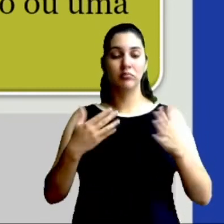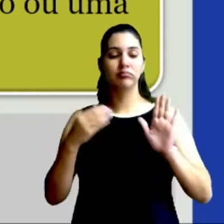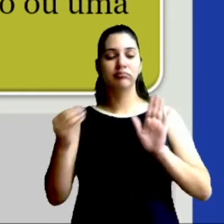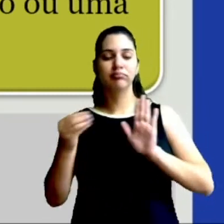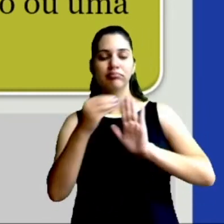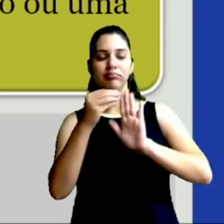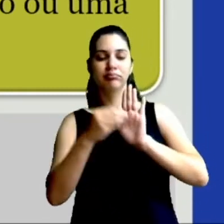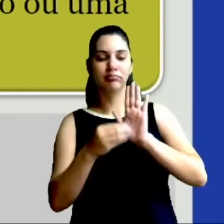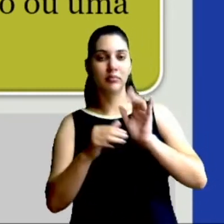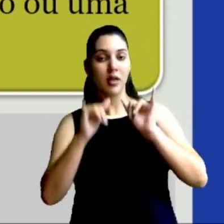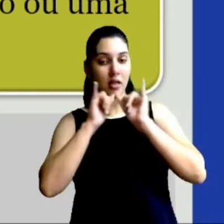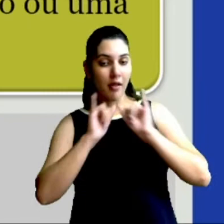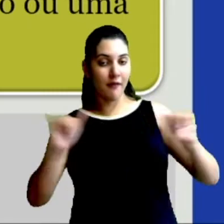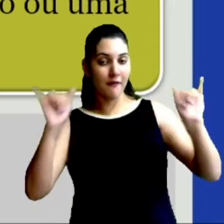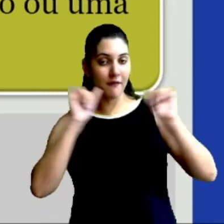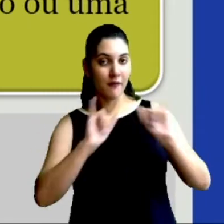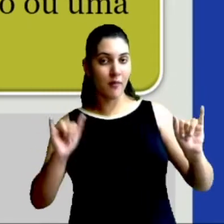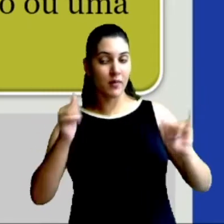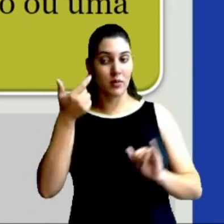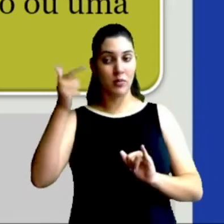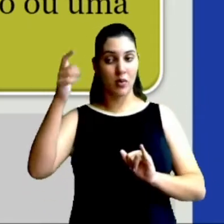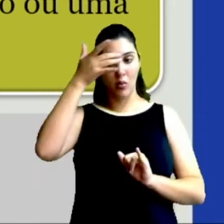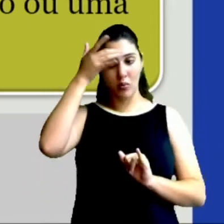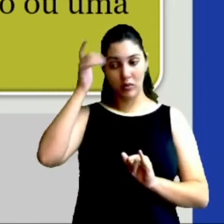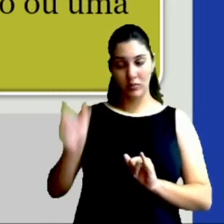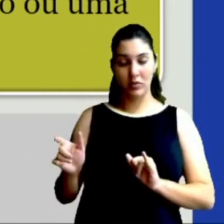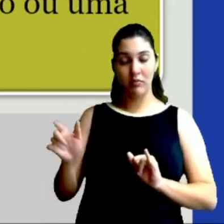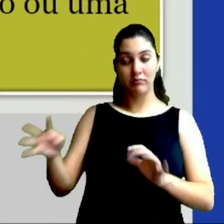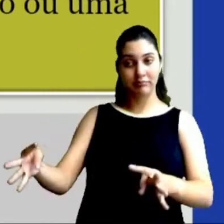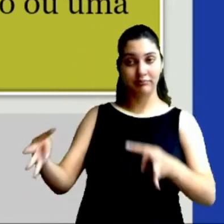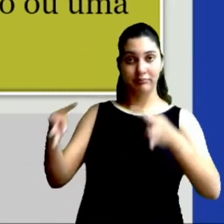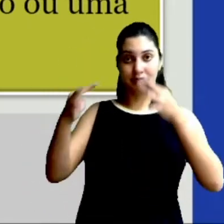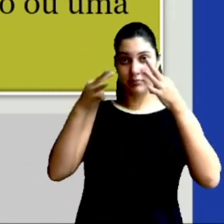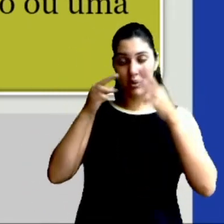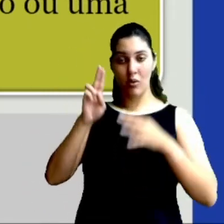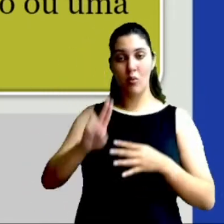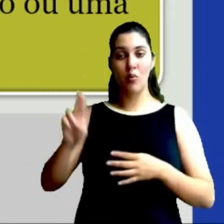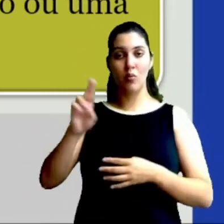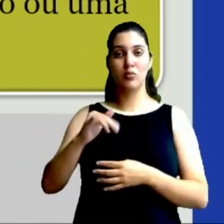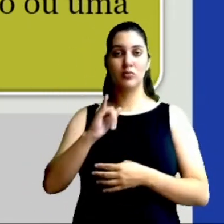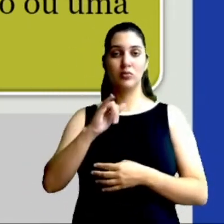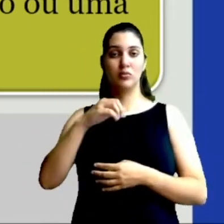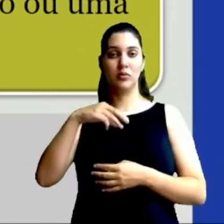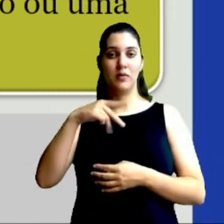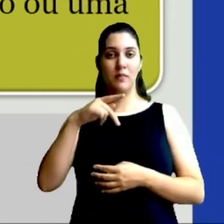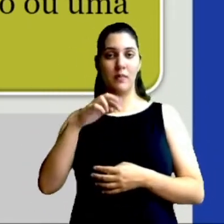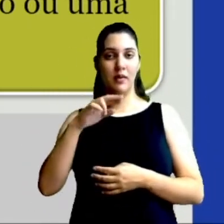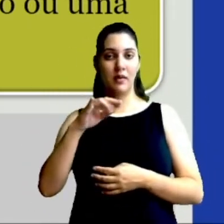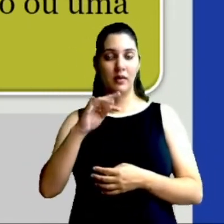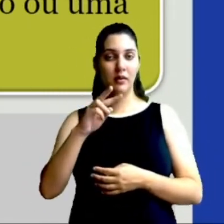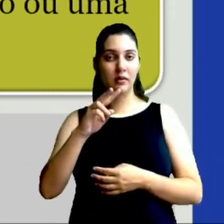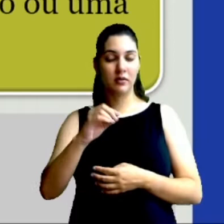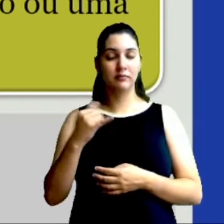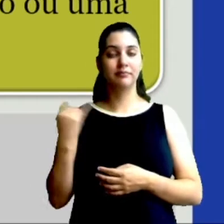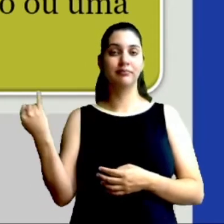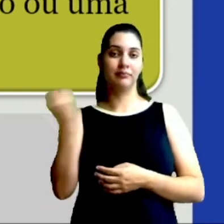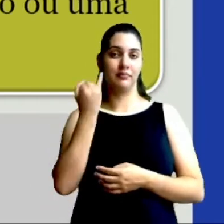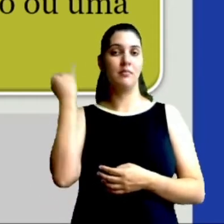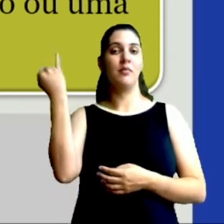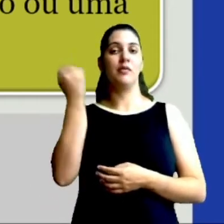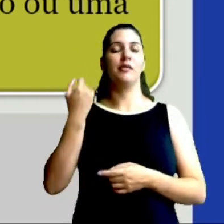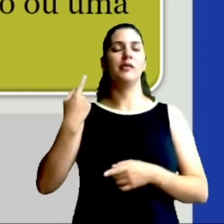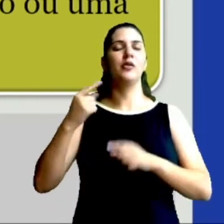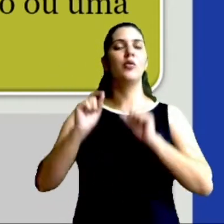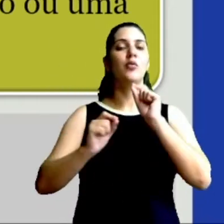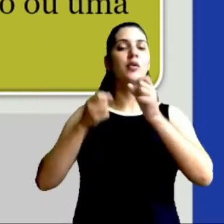colocar informação para o outro, de trazer aí essa atenção, o uso do imperativo é super importante. E o que é que diz esse